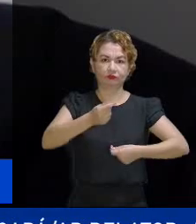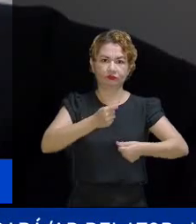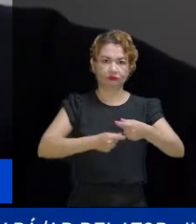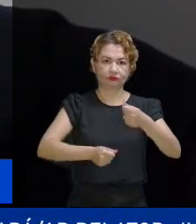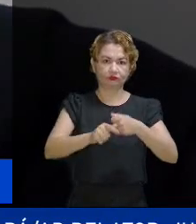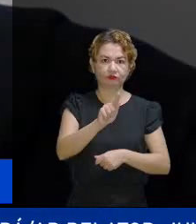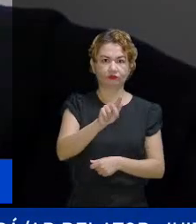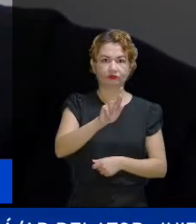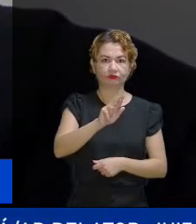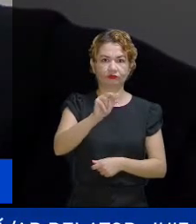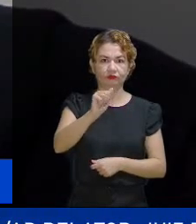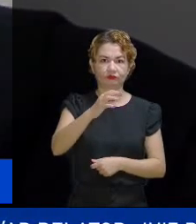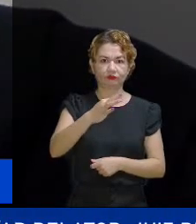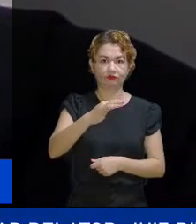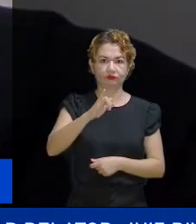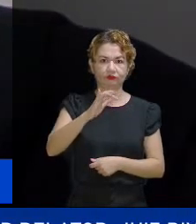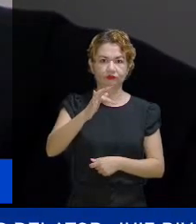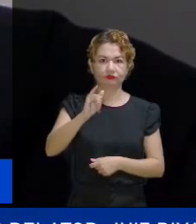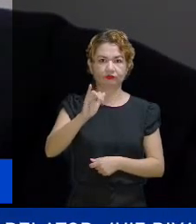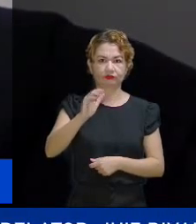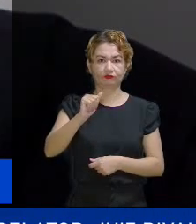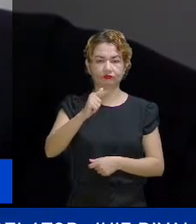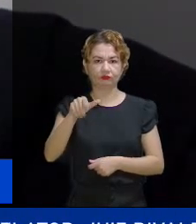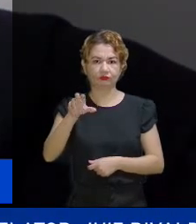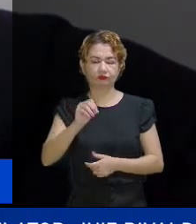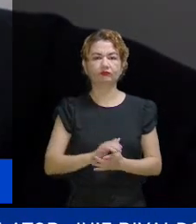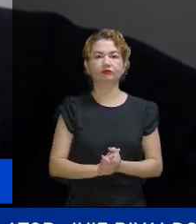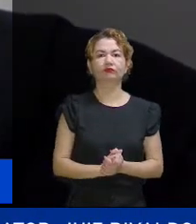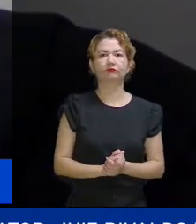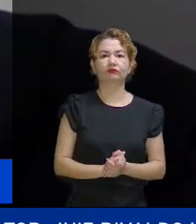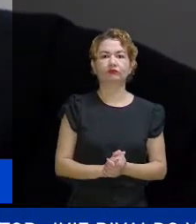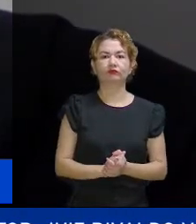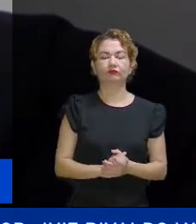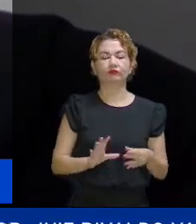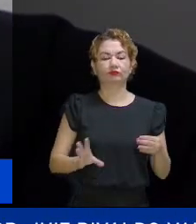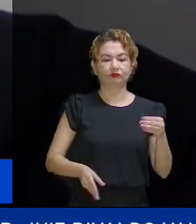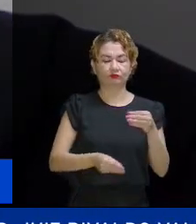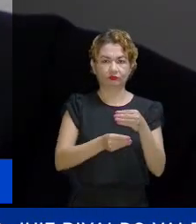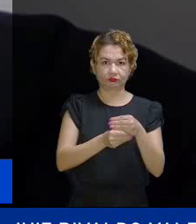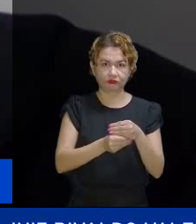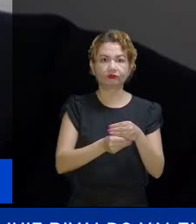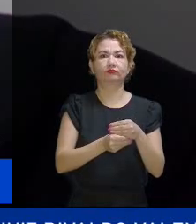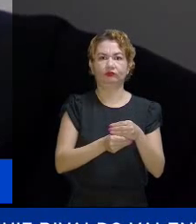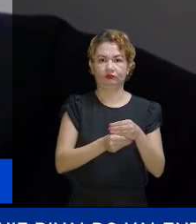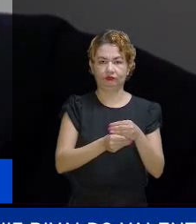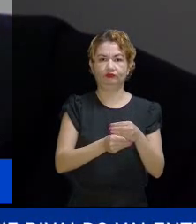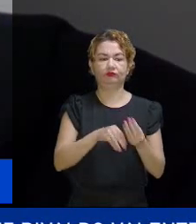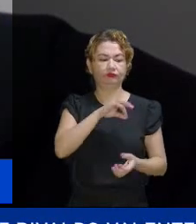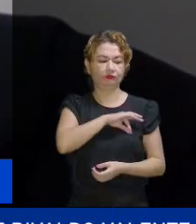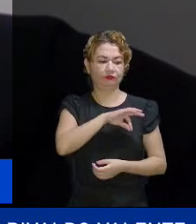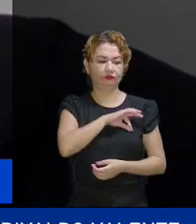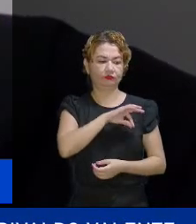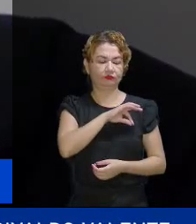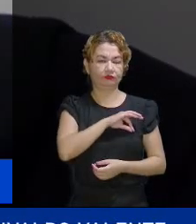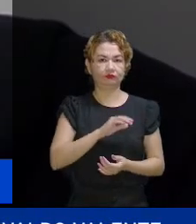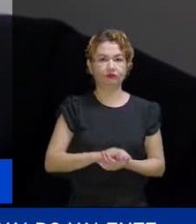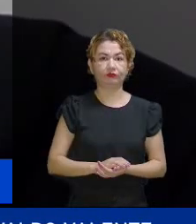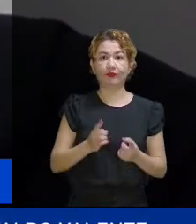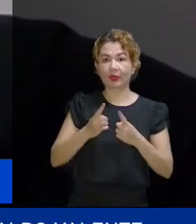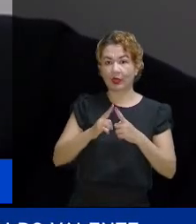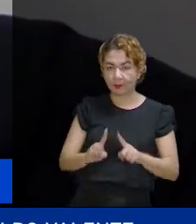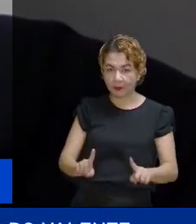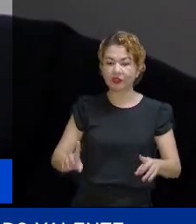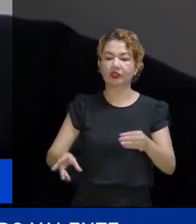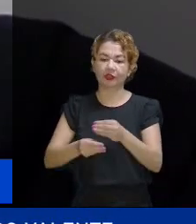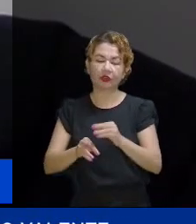gratificação sempre teve natureza de gratificação e não de vencimento, conforme a